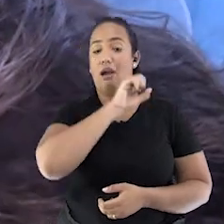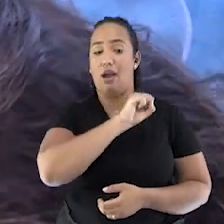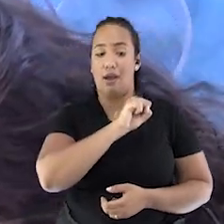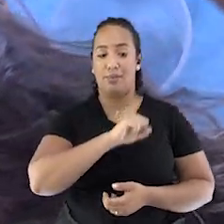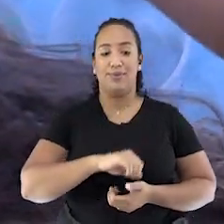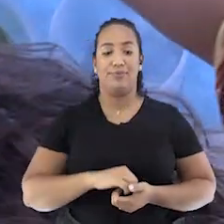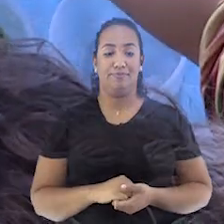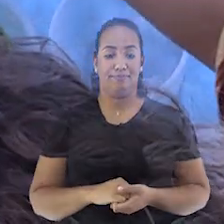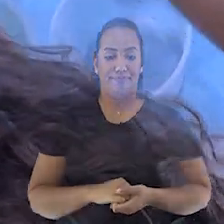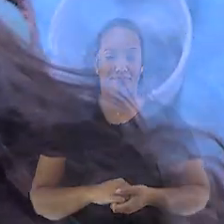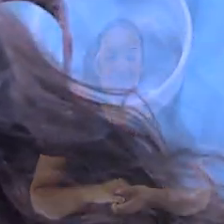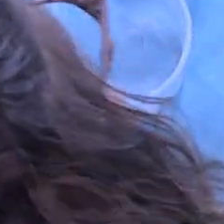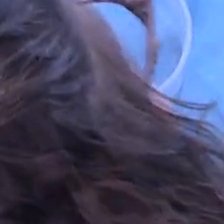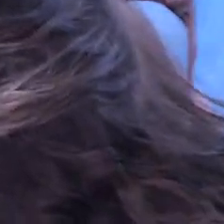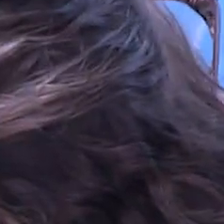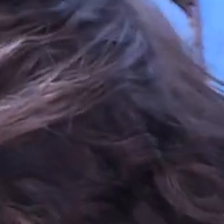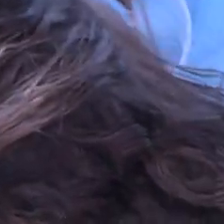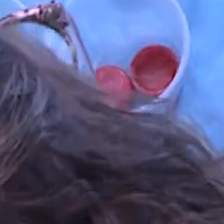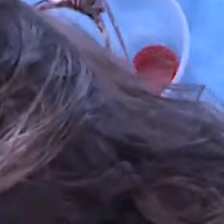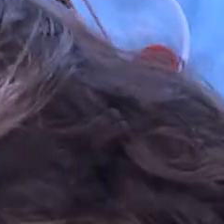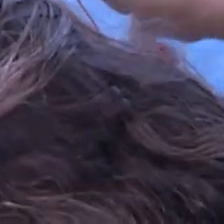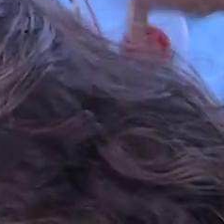tempo.